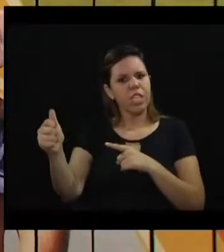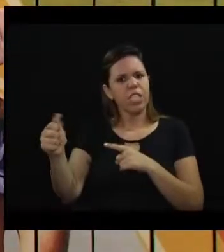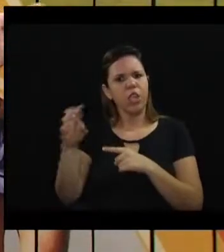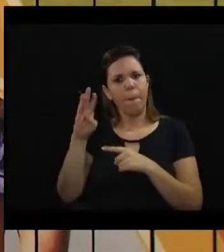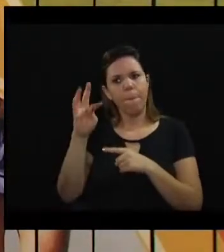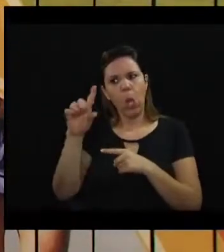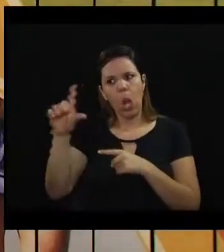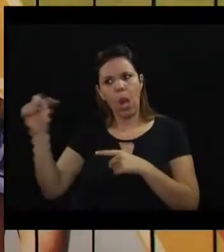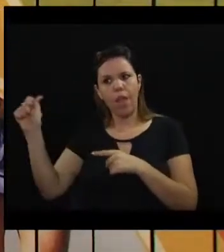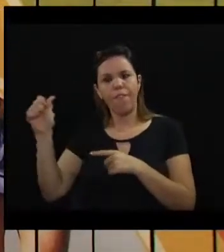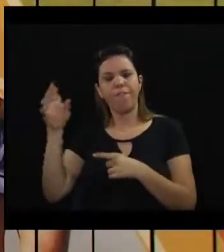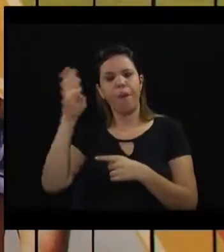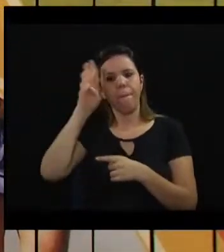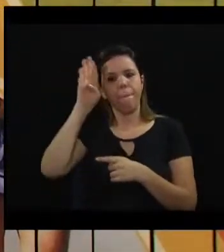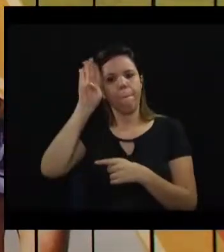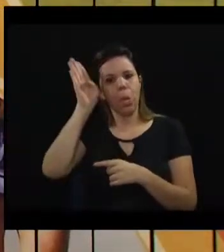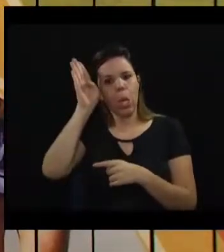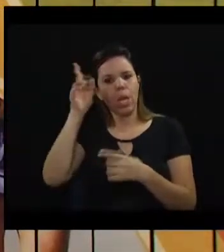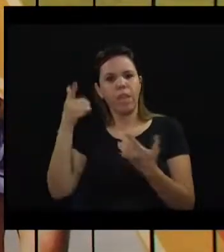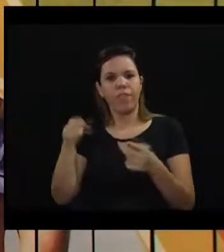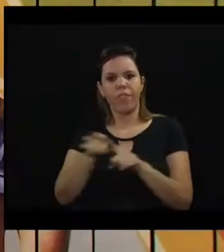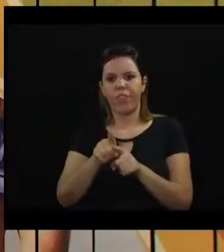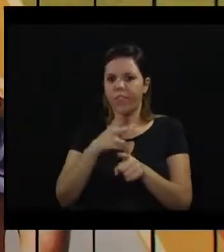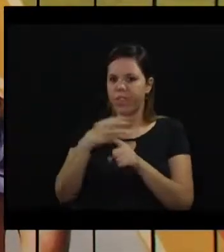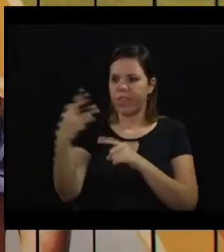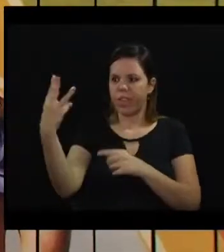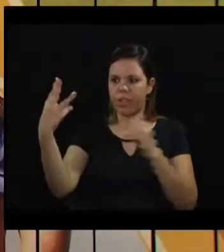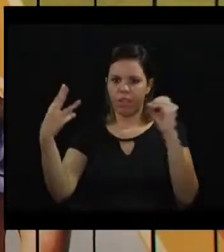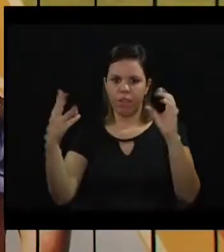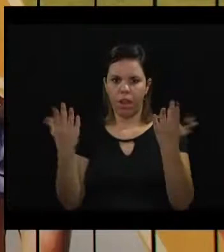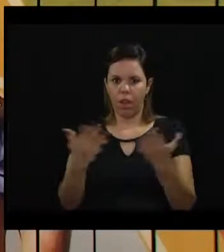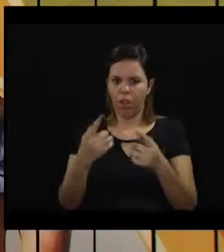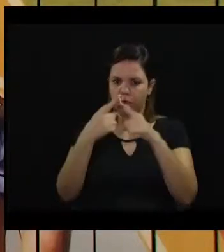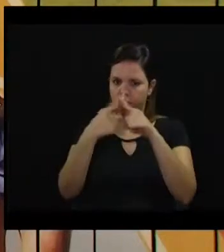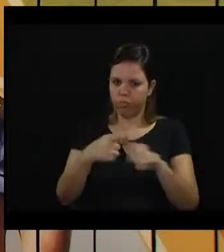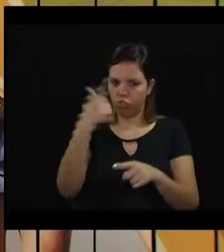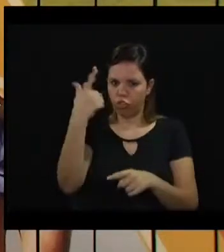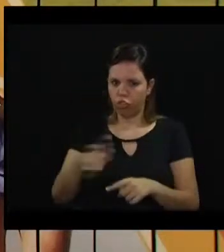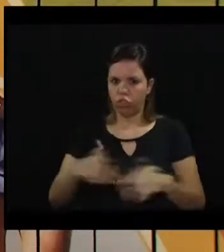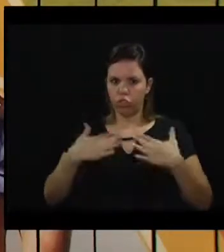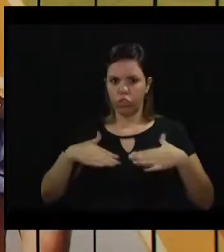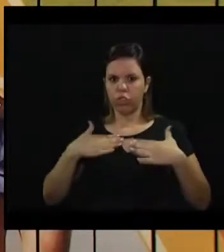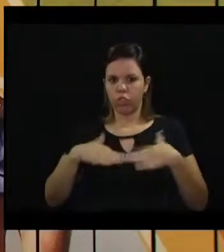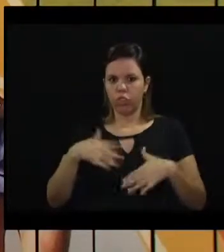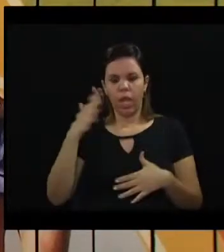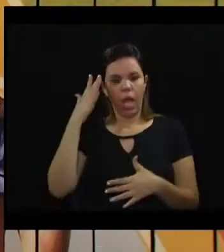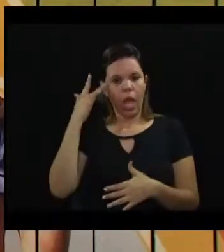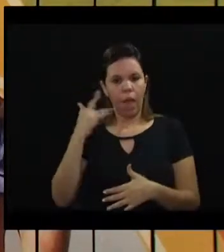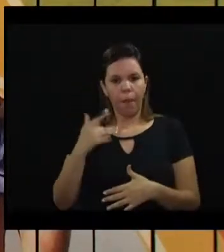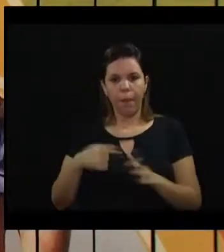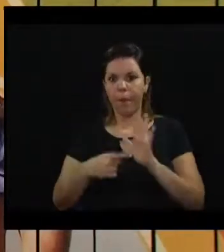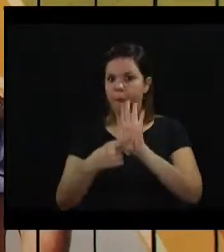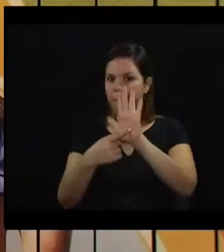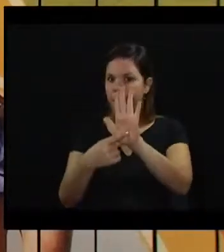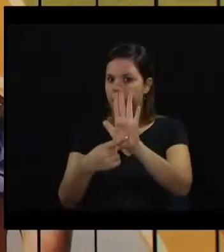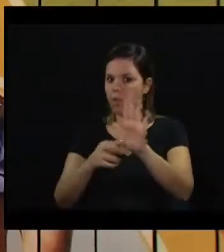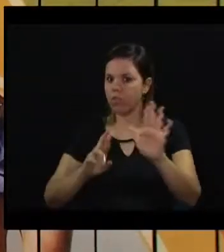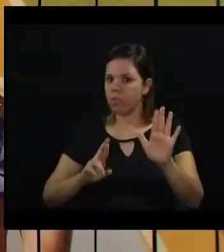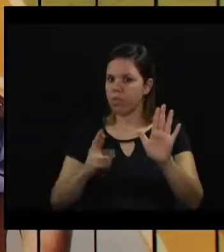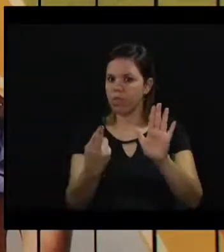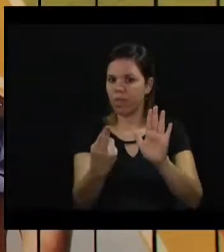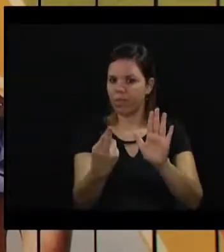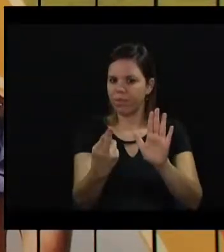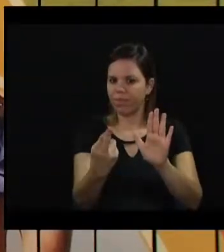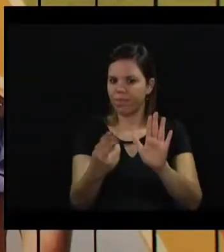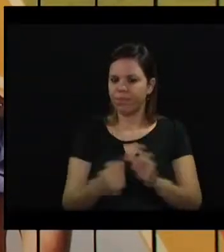por 3-0 e agora tem mais um duelo que deve ser tranquilo, pelo menos na teoria. Amanhã a gente também conta o